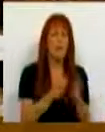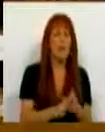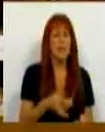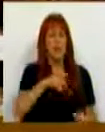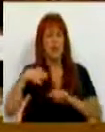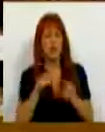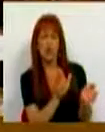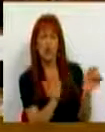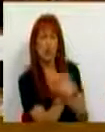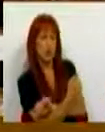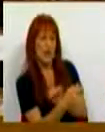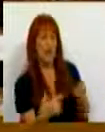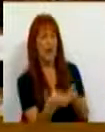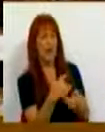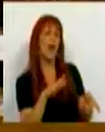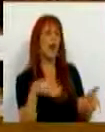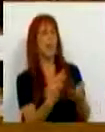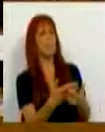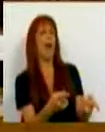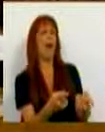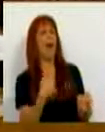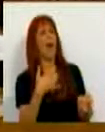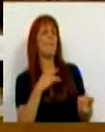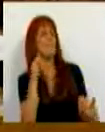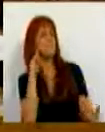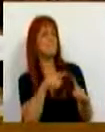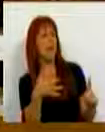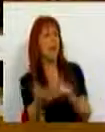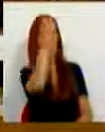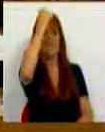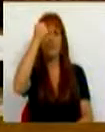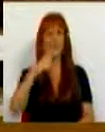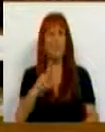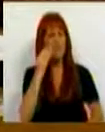e distorcer os dados até eles darem o que quiserem.